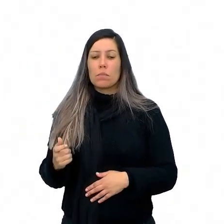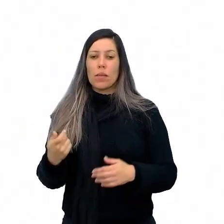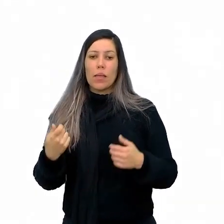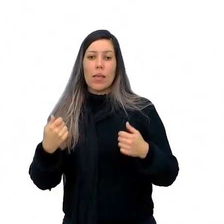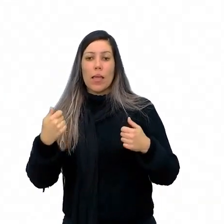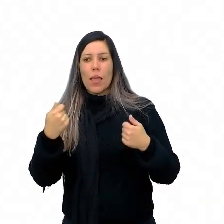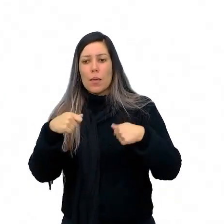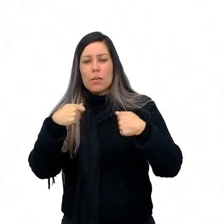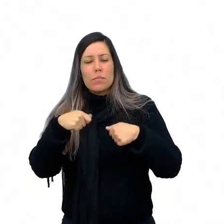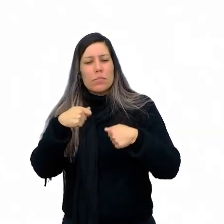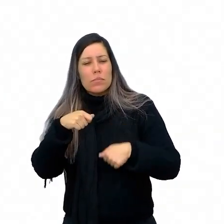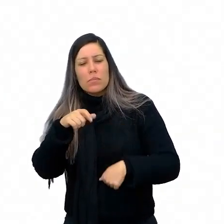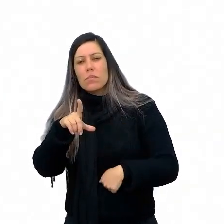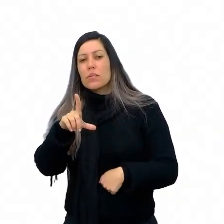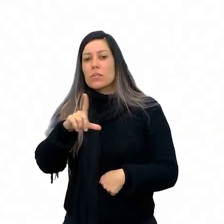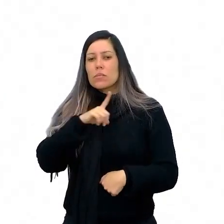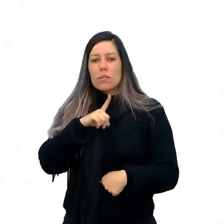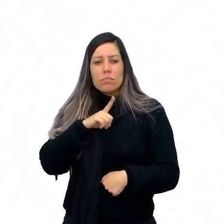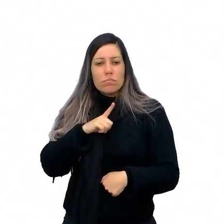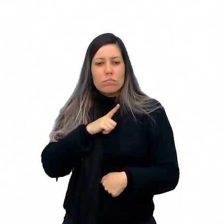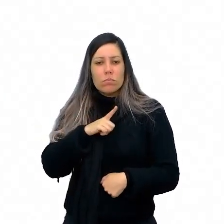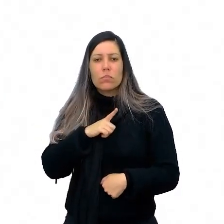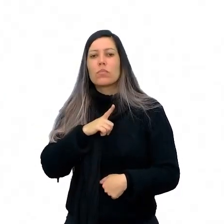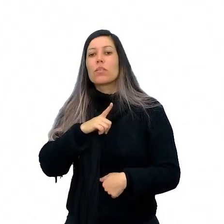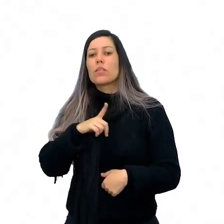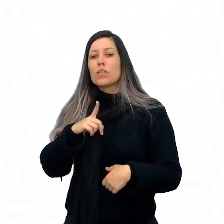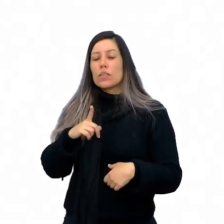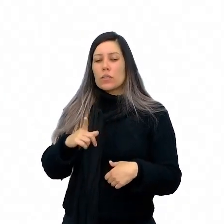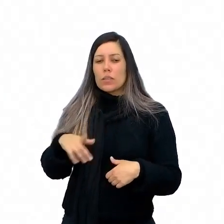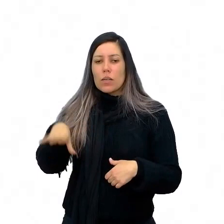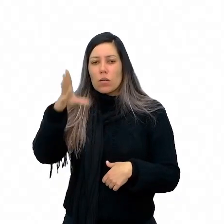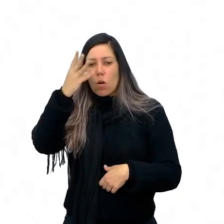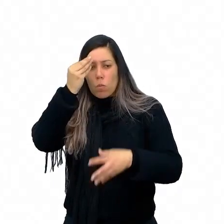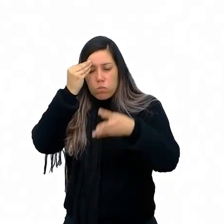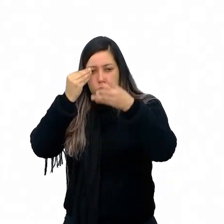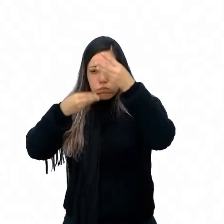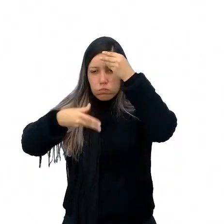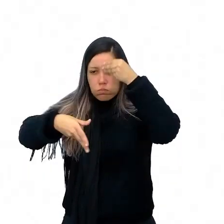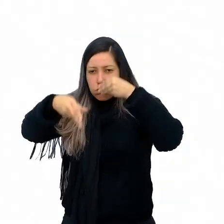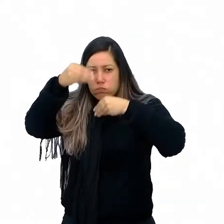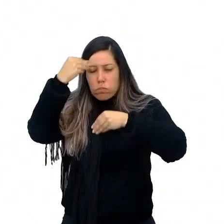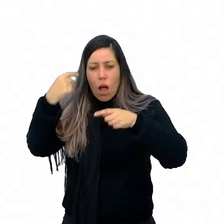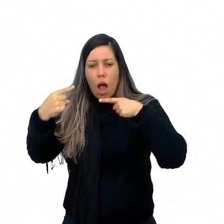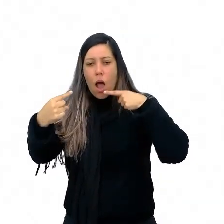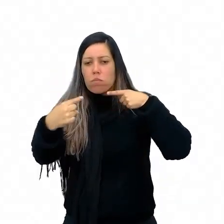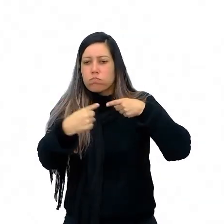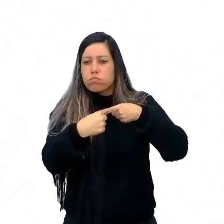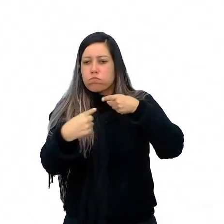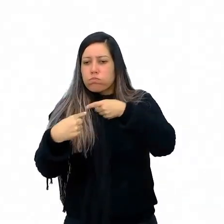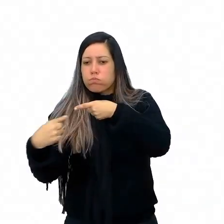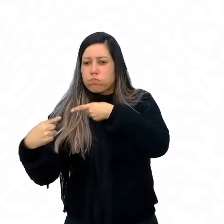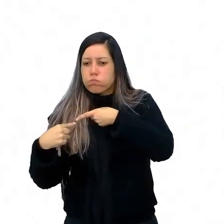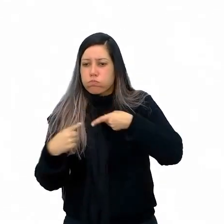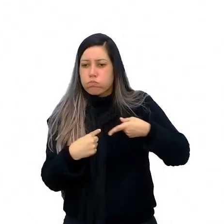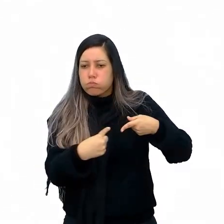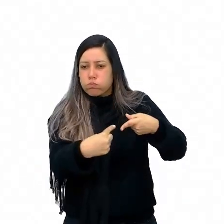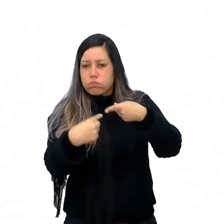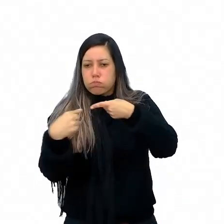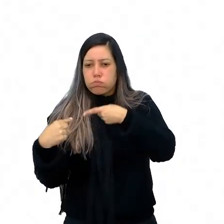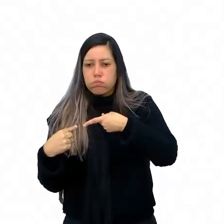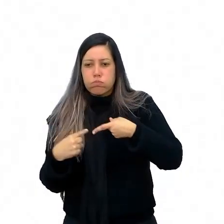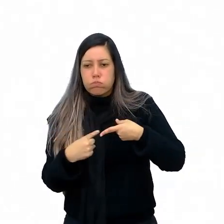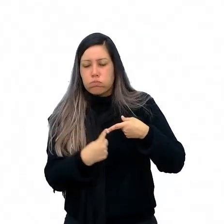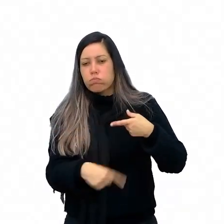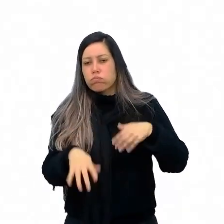essa necessidade, tá bem? Relacionar a cada objeto matemático e a cada conhecimento importante, elencados no